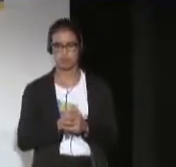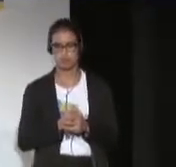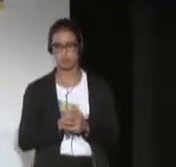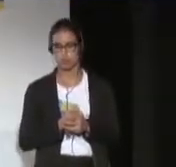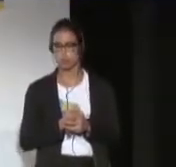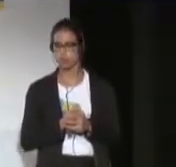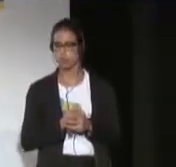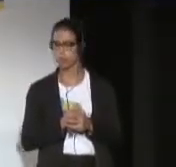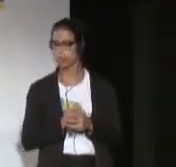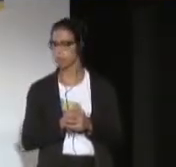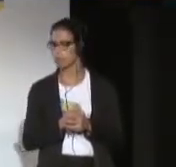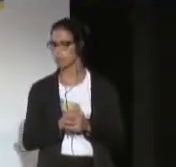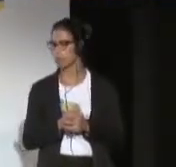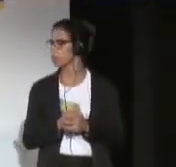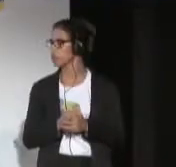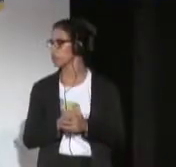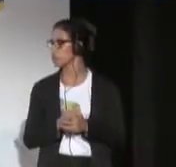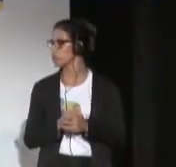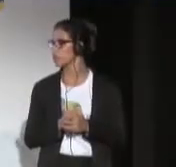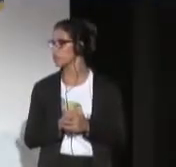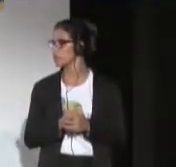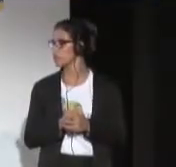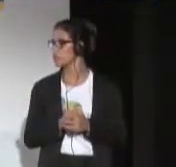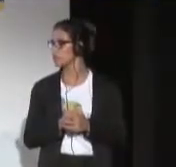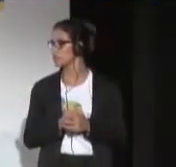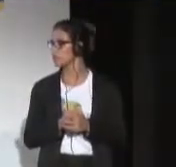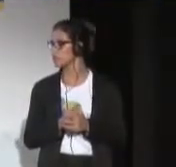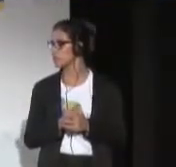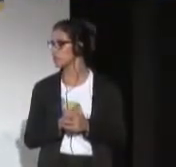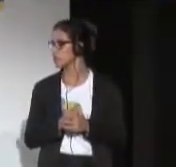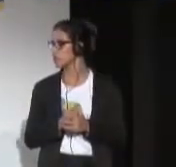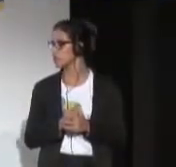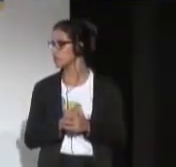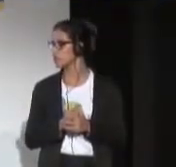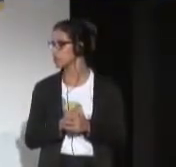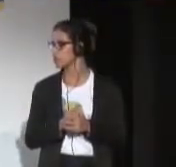Oh. Onde vocês quiserem.